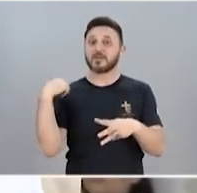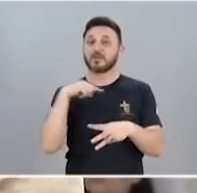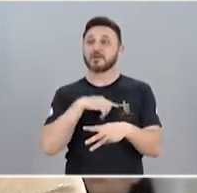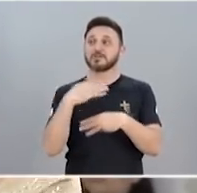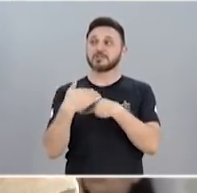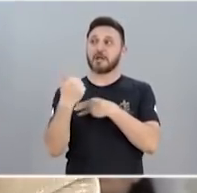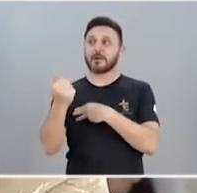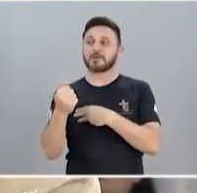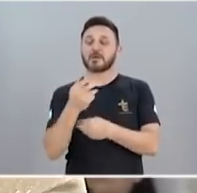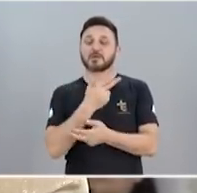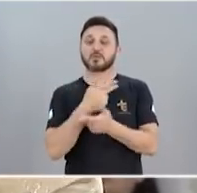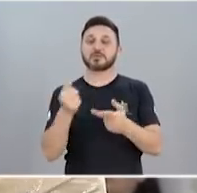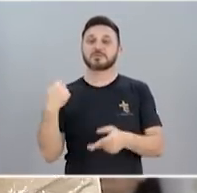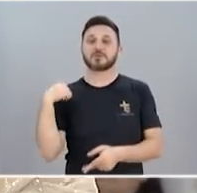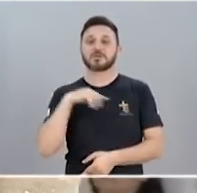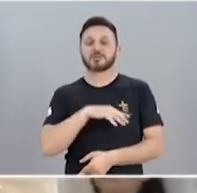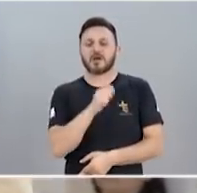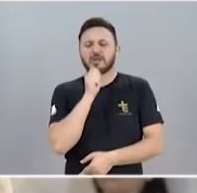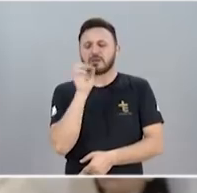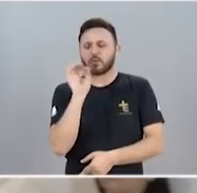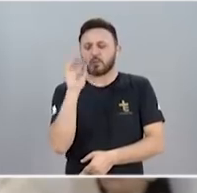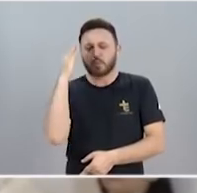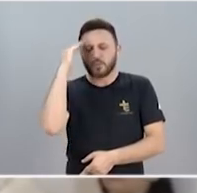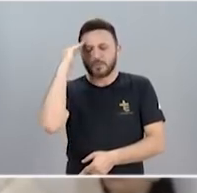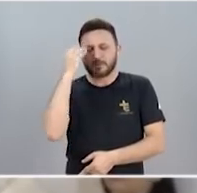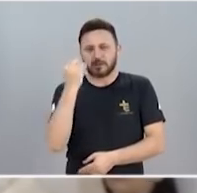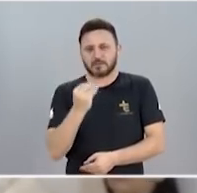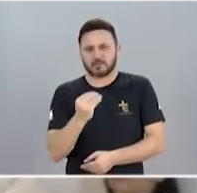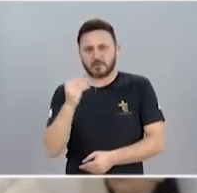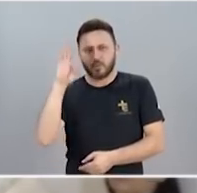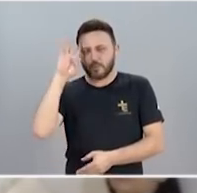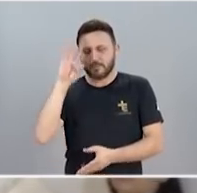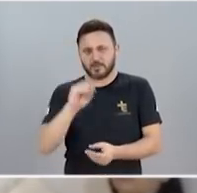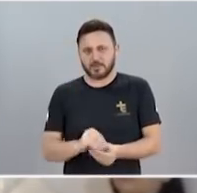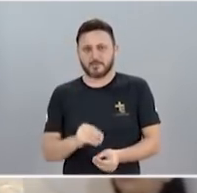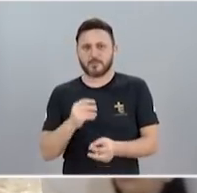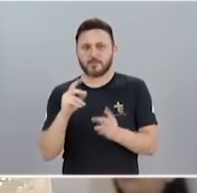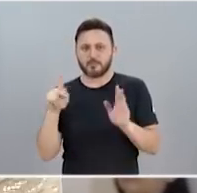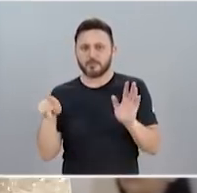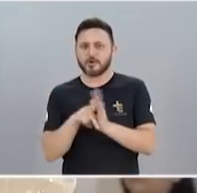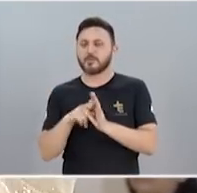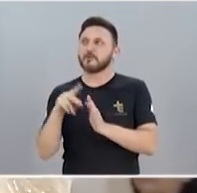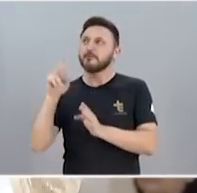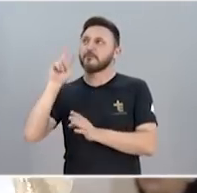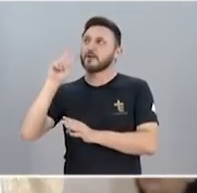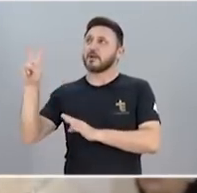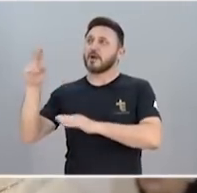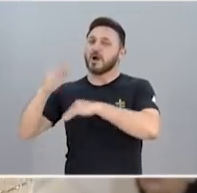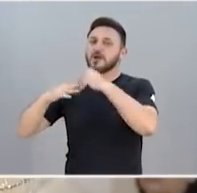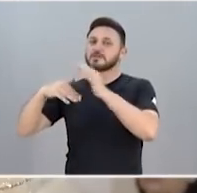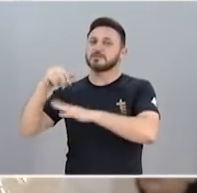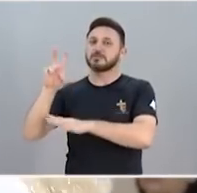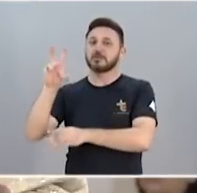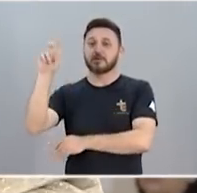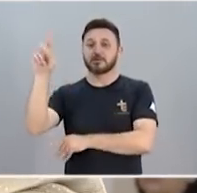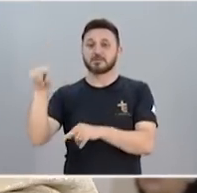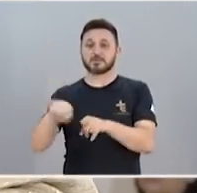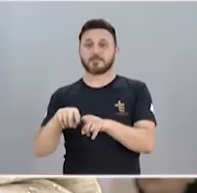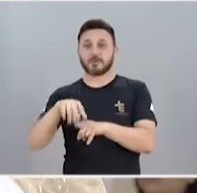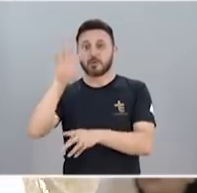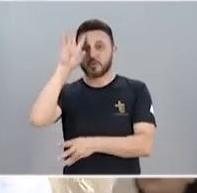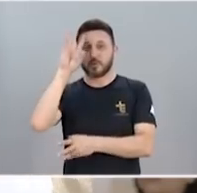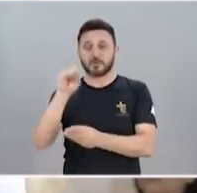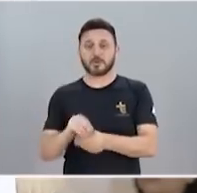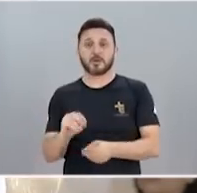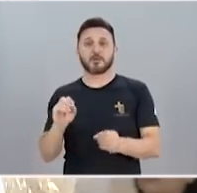ainda não compreendemos, ver as ações de Deus e compreender aquilo que foi uma revelação de